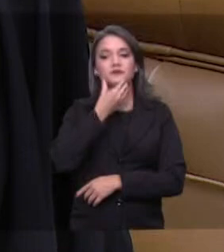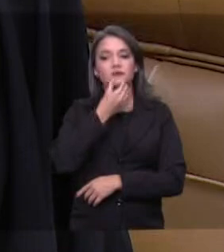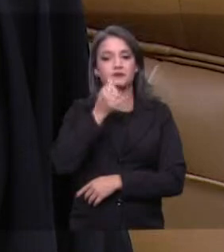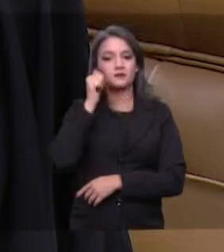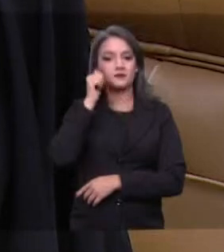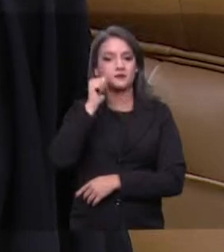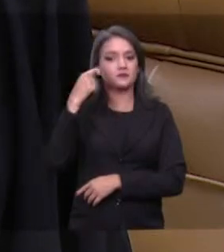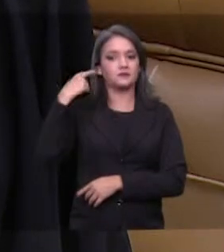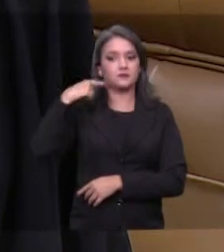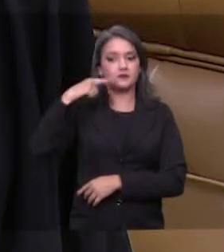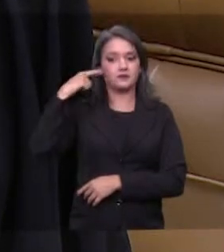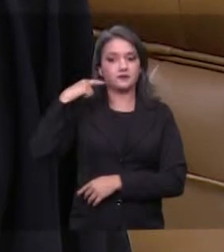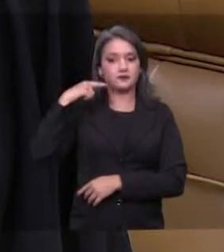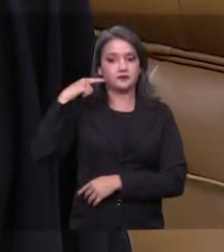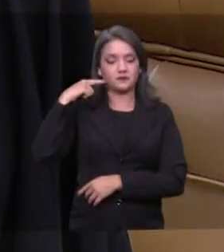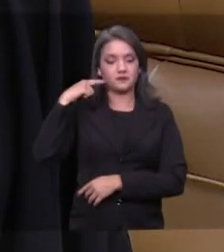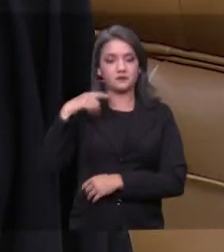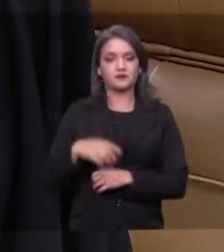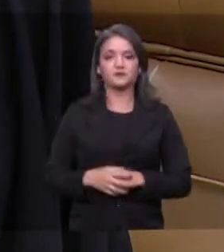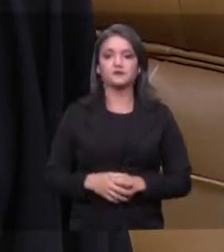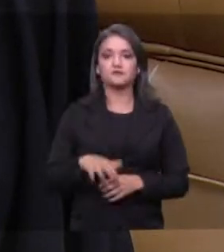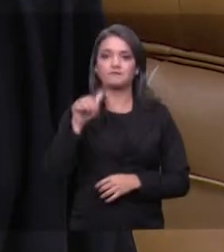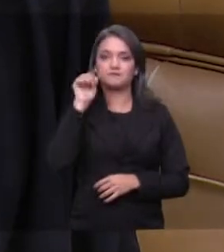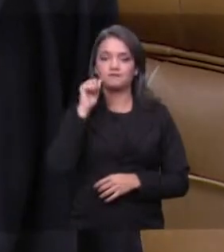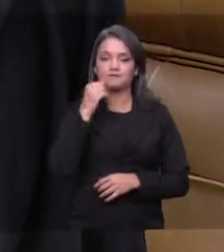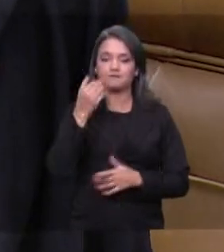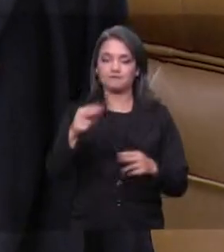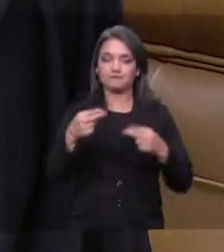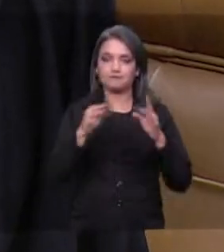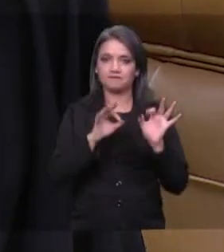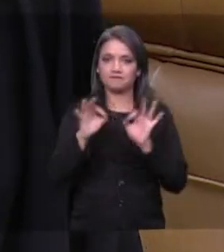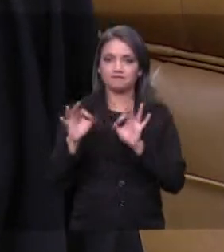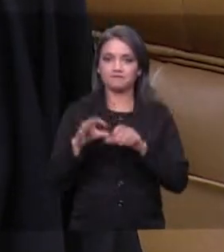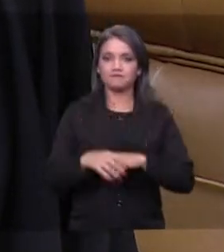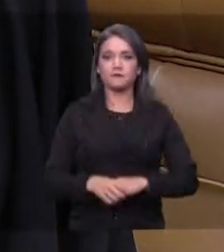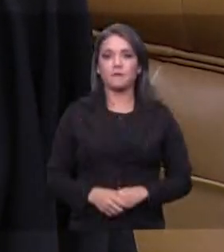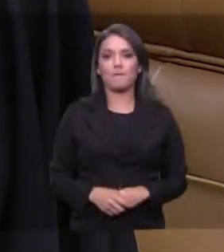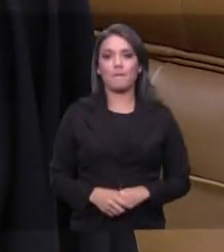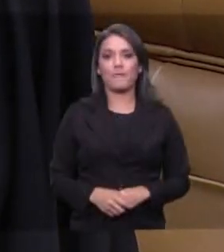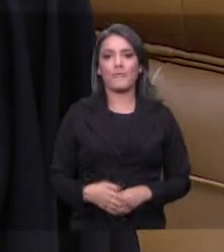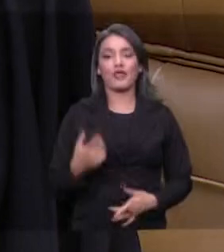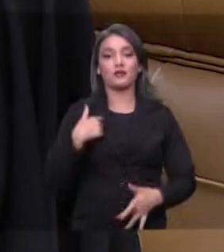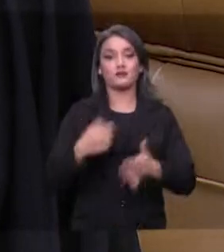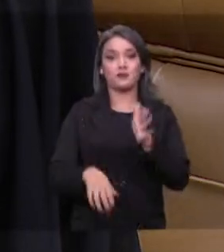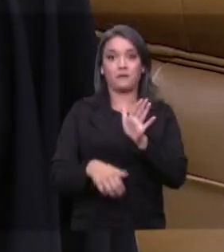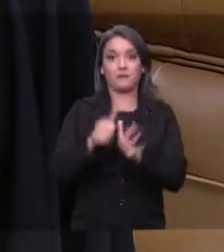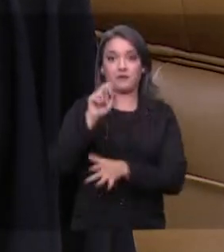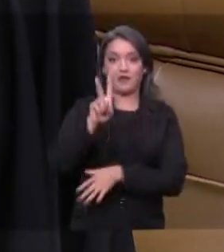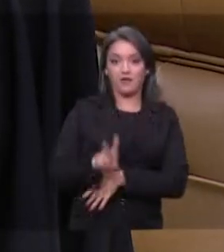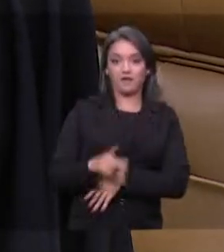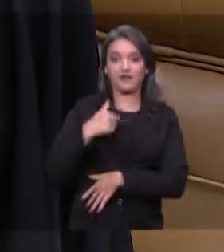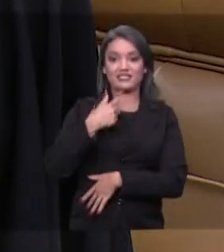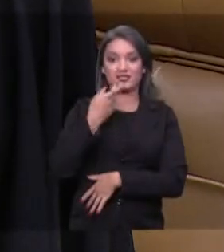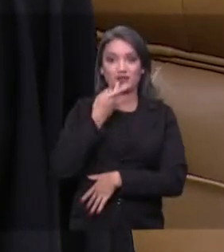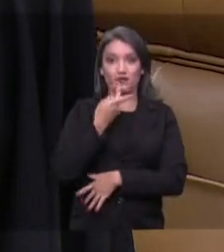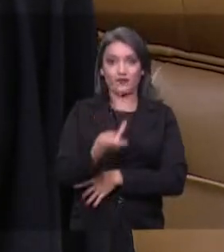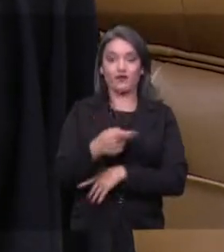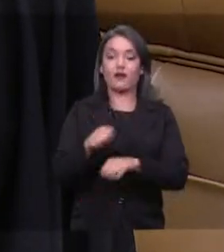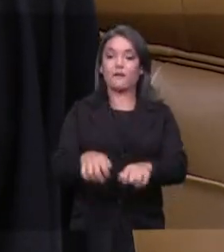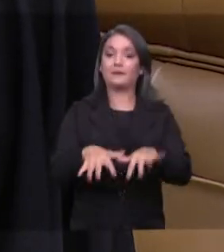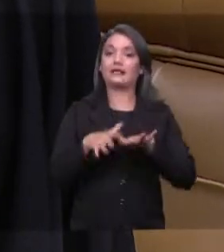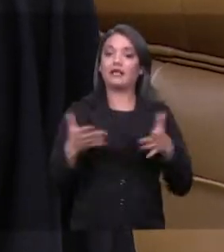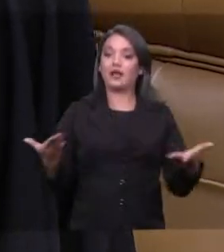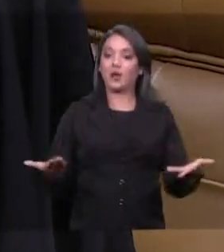senhores advogados, senhoras e senhores. Nesta minha primeira oportunidade de fala nesse plenário,